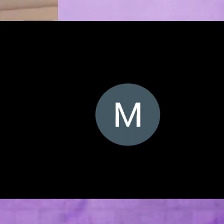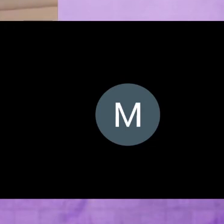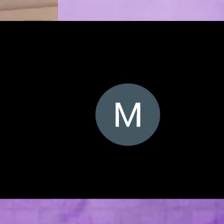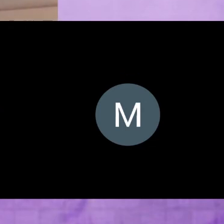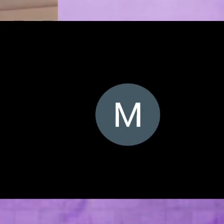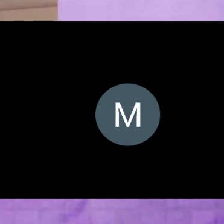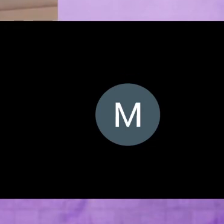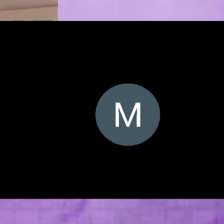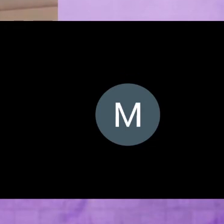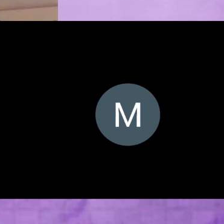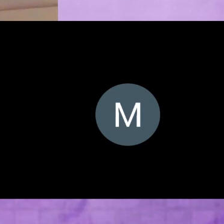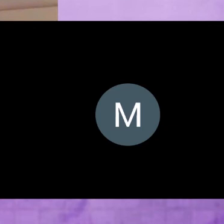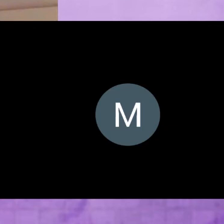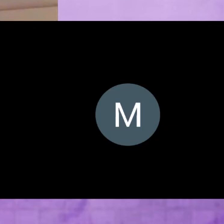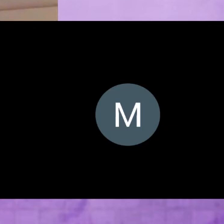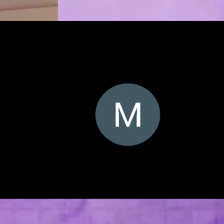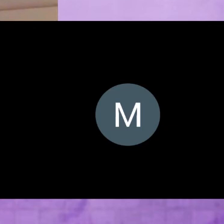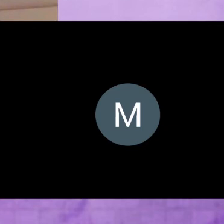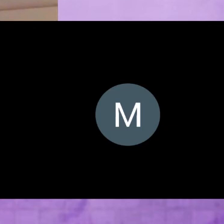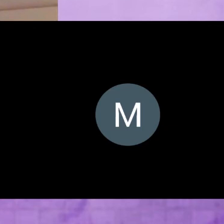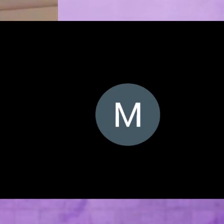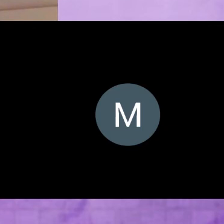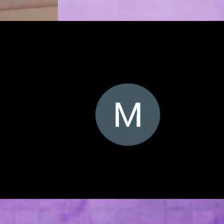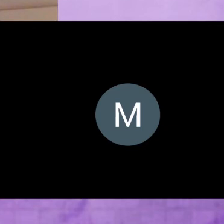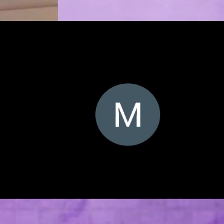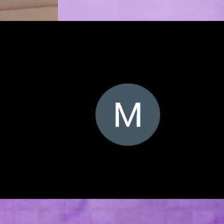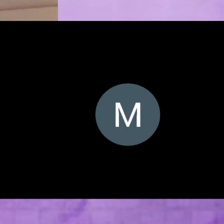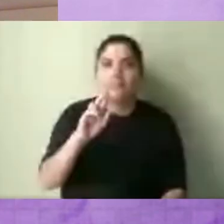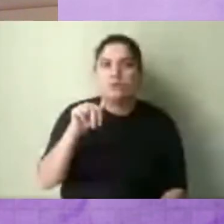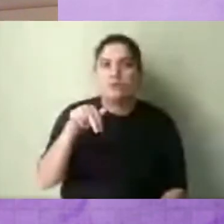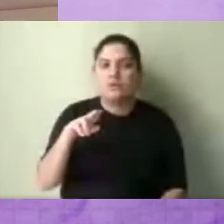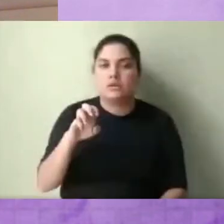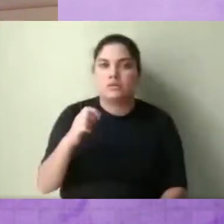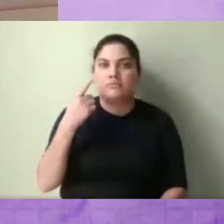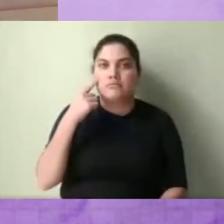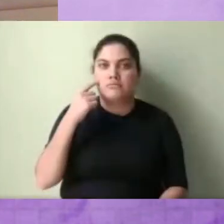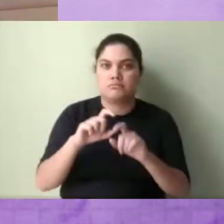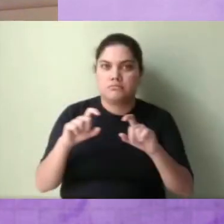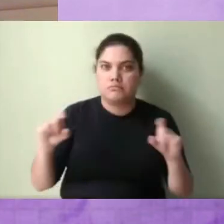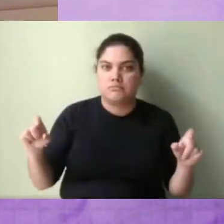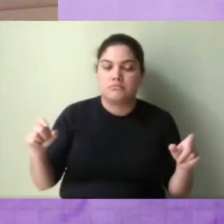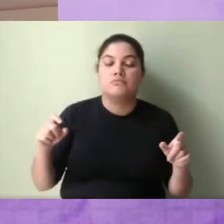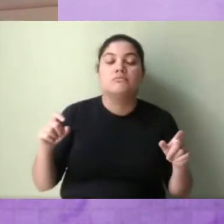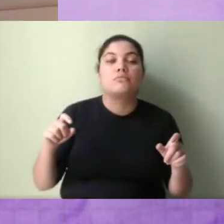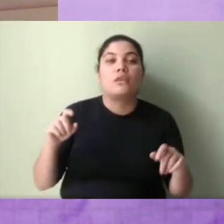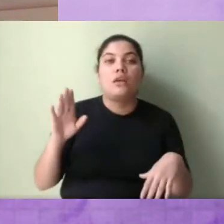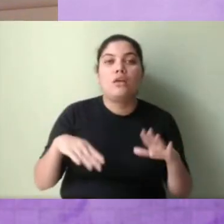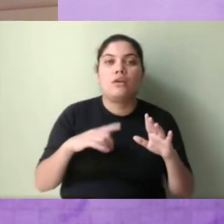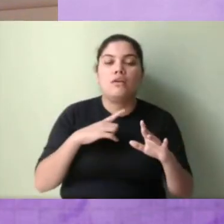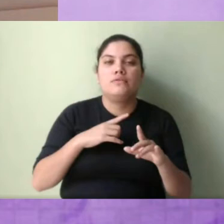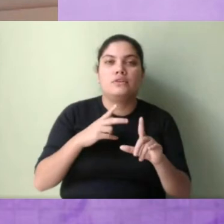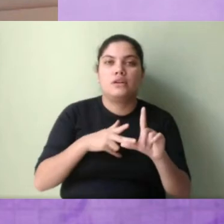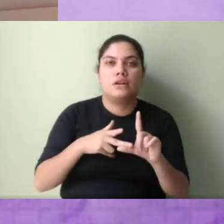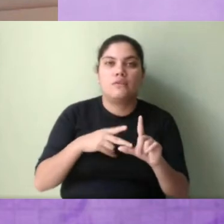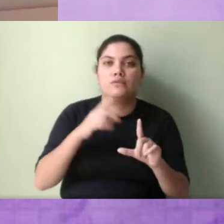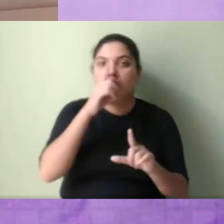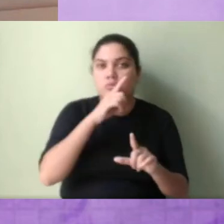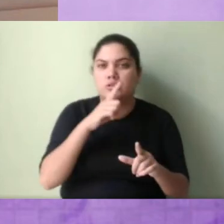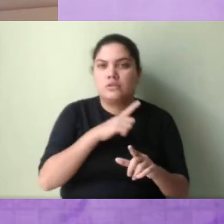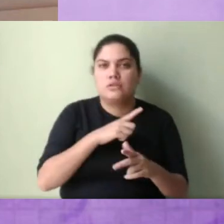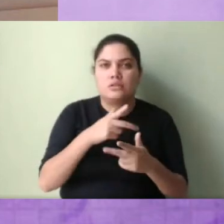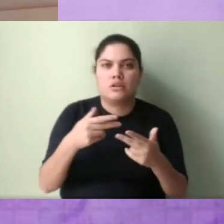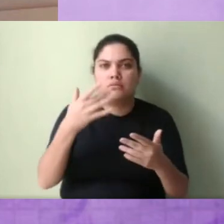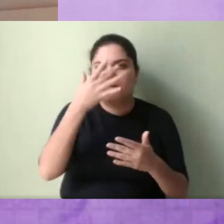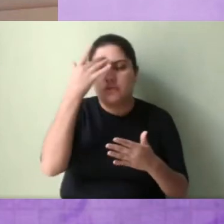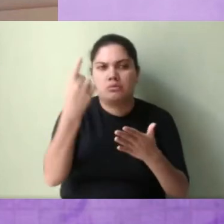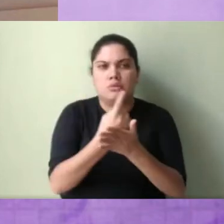está fazendo agora sobre essas questões, né? É quase não vou dizer uma terapia de grupo, assim, mas todo mundo participa, interage, a gente vai trocando ideias,